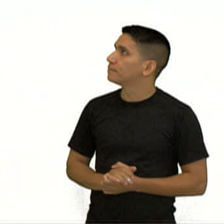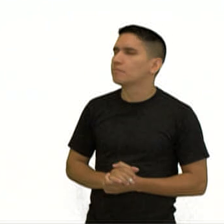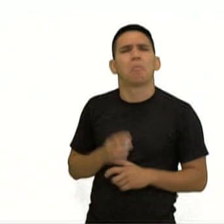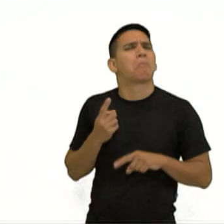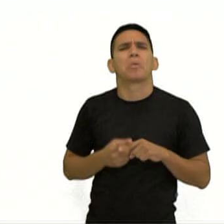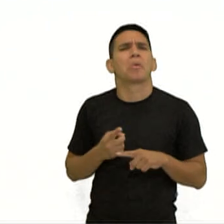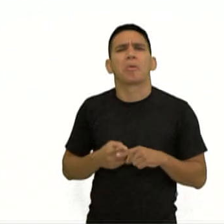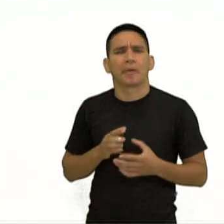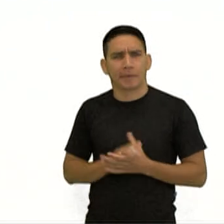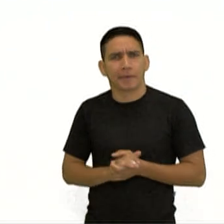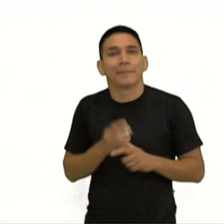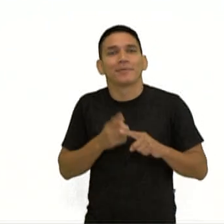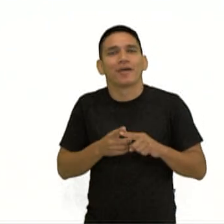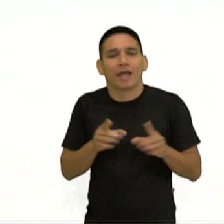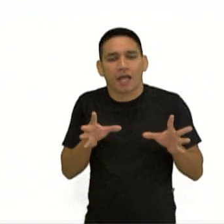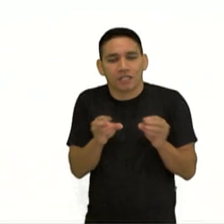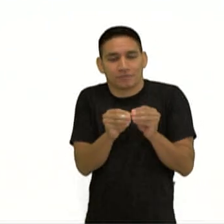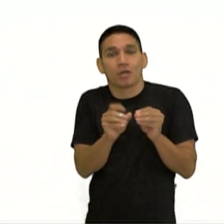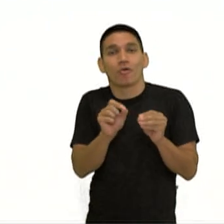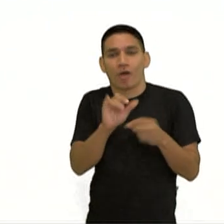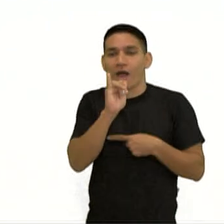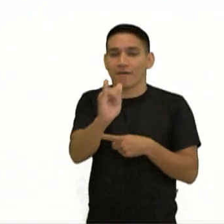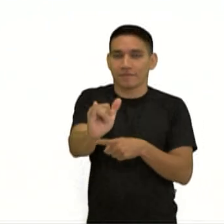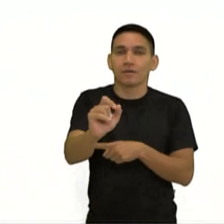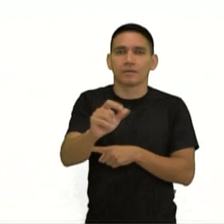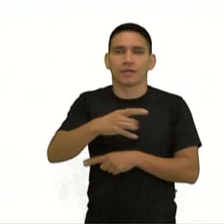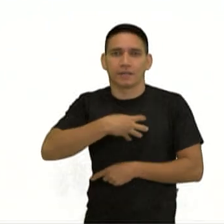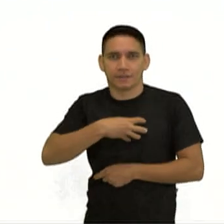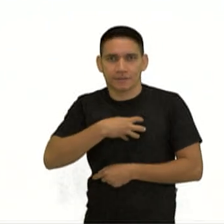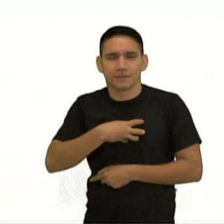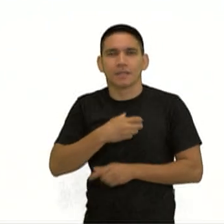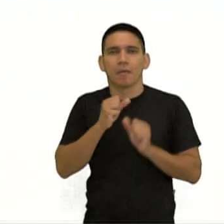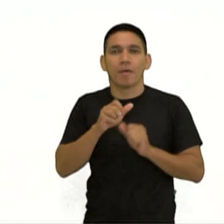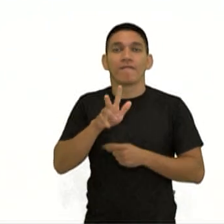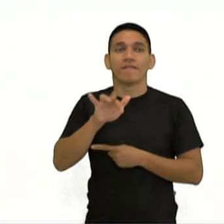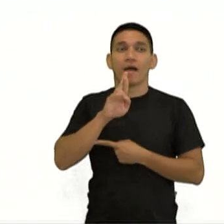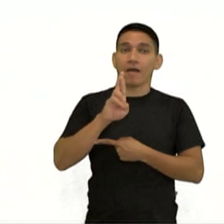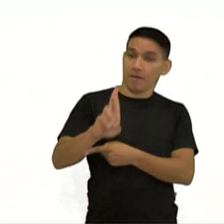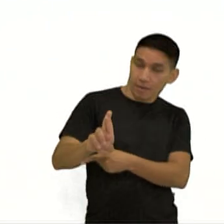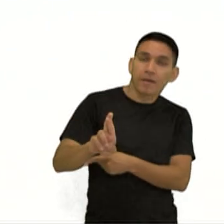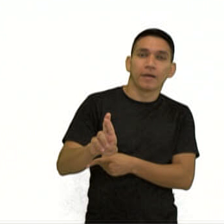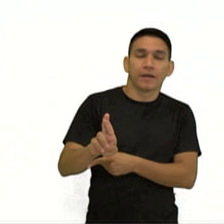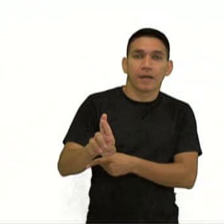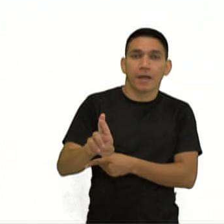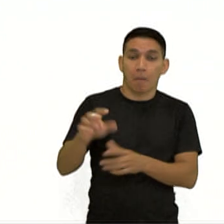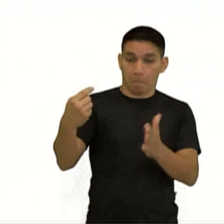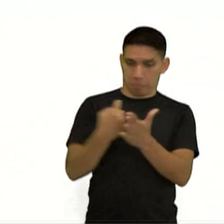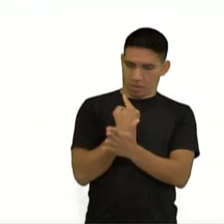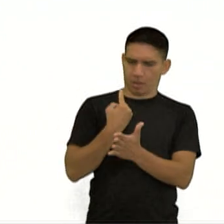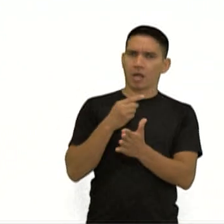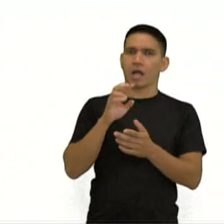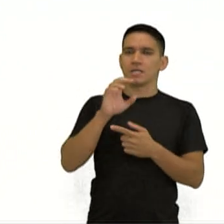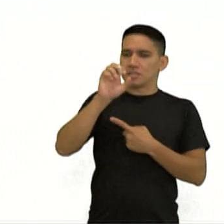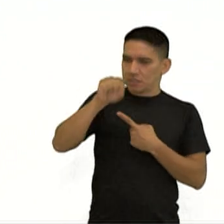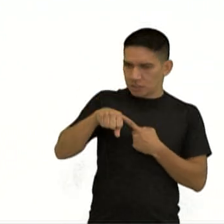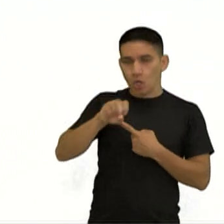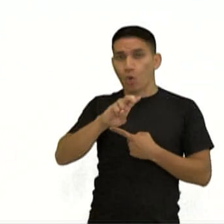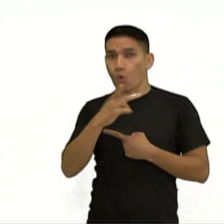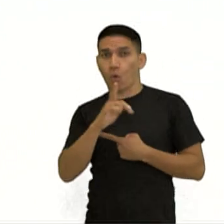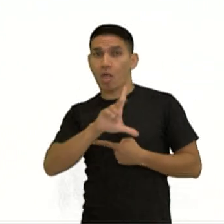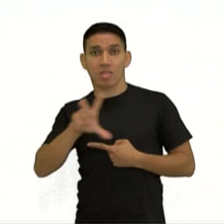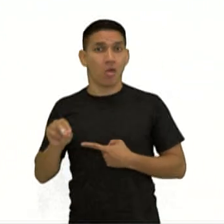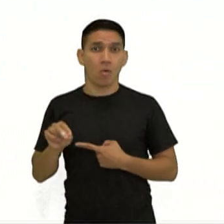quê? Porque nas formas afirmativas, pessoal, quando nós vamos responder uma pergunta de sim ou não,